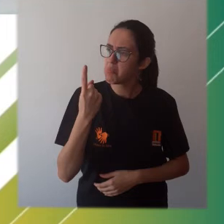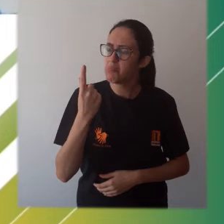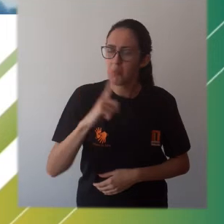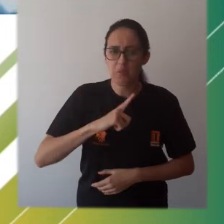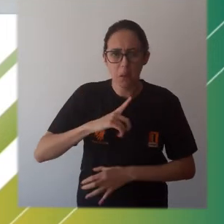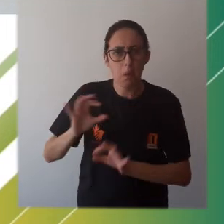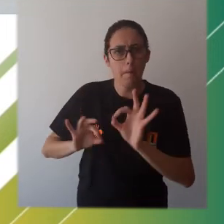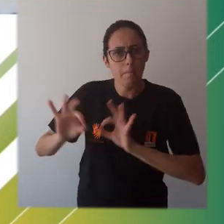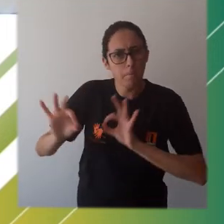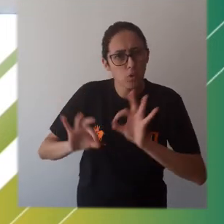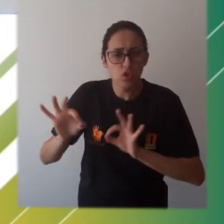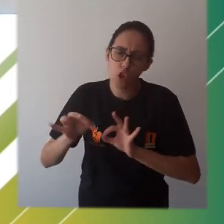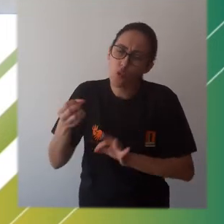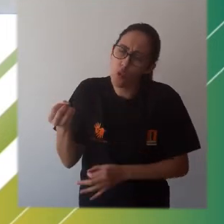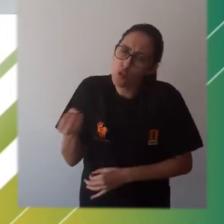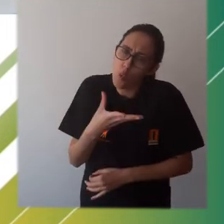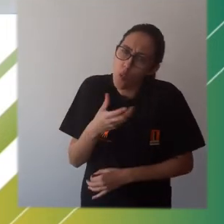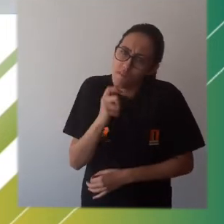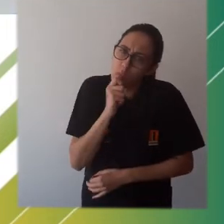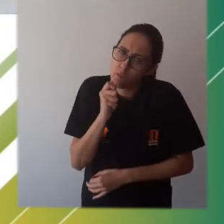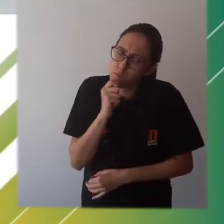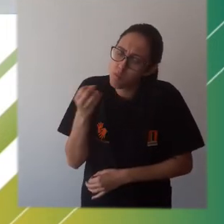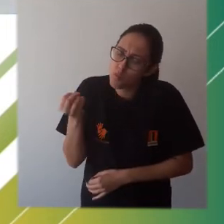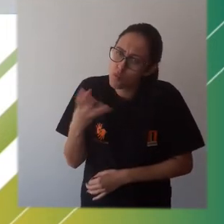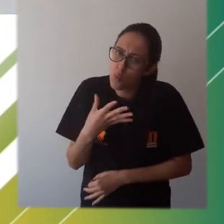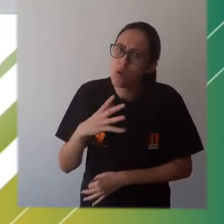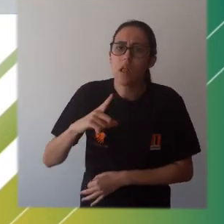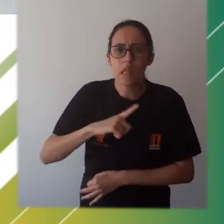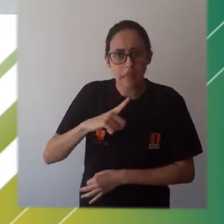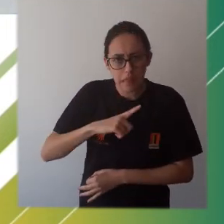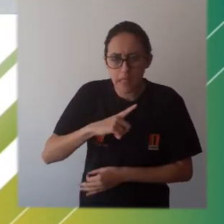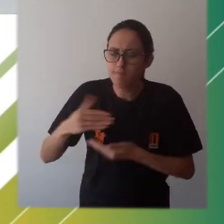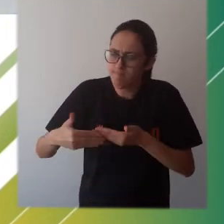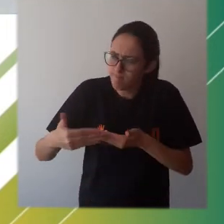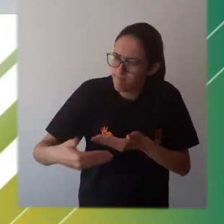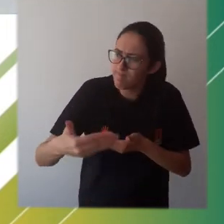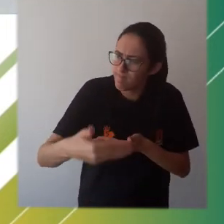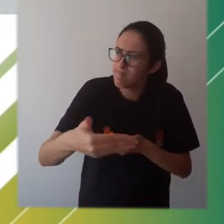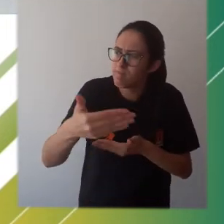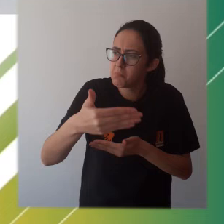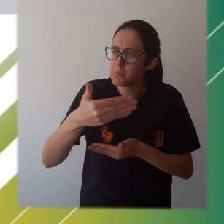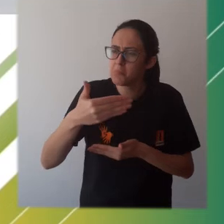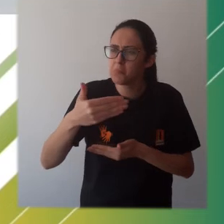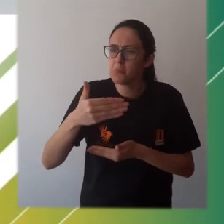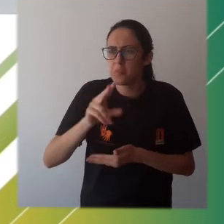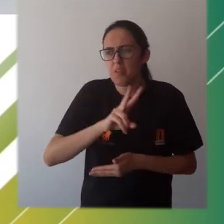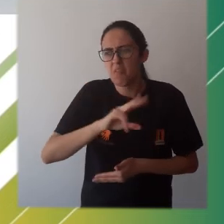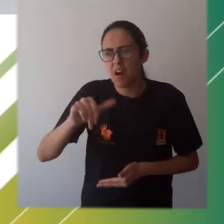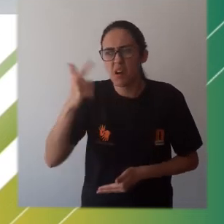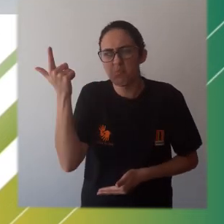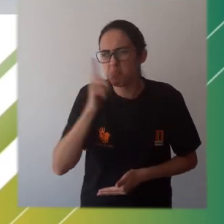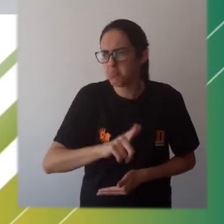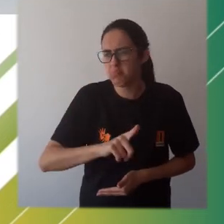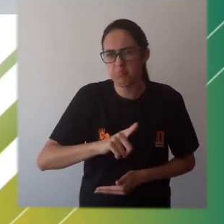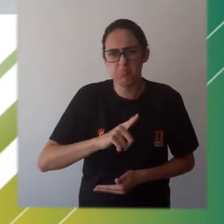aqui, e por ser um projeto tão novo, eu acho que a gente tem aí um bom caminho para seguir, para ser uma das